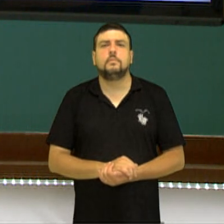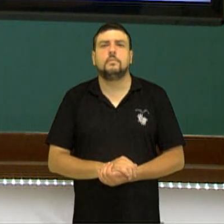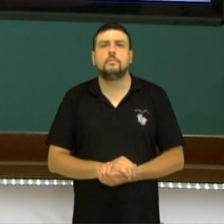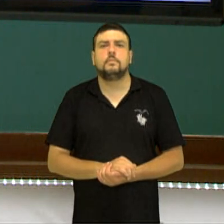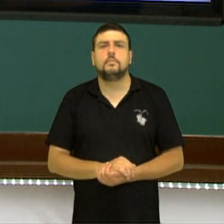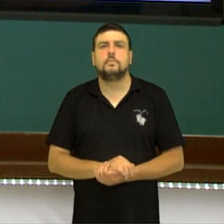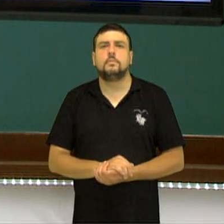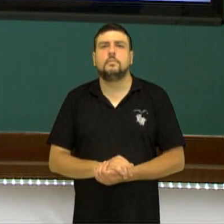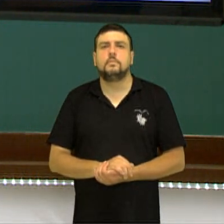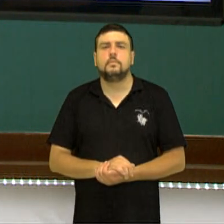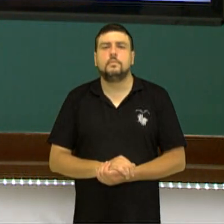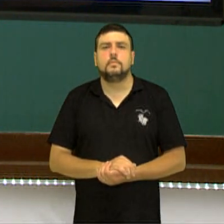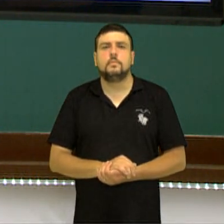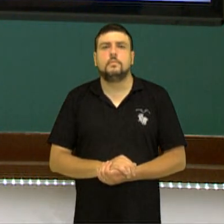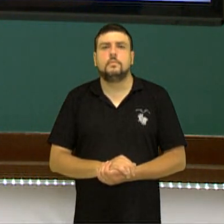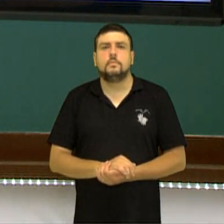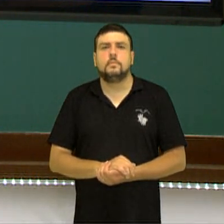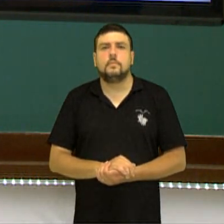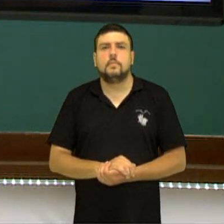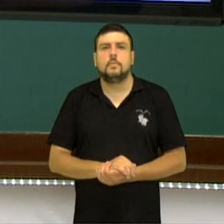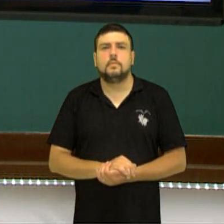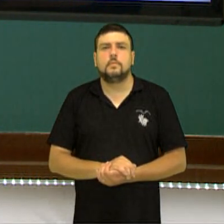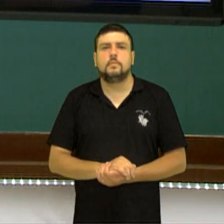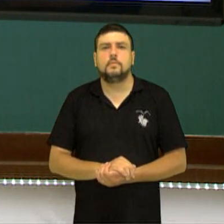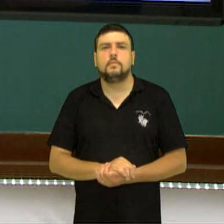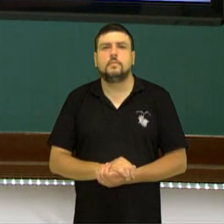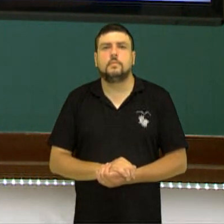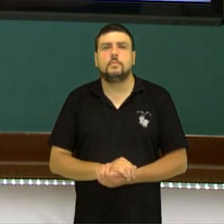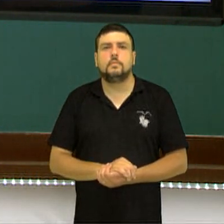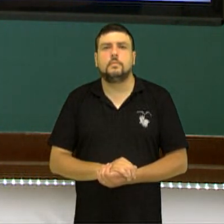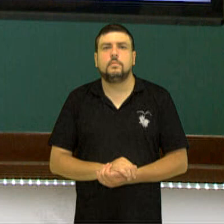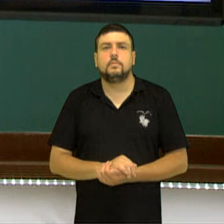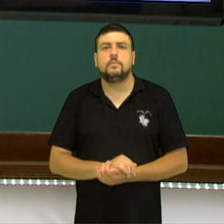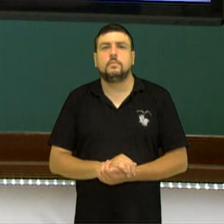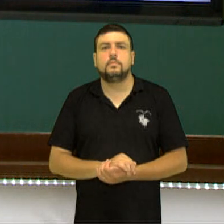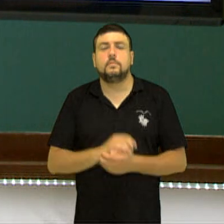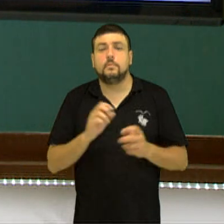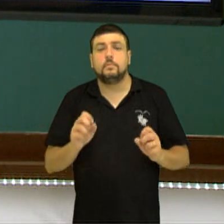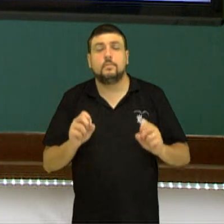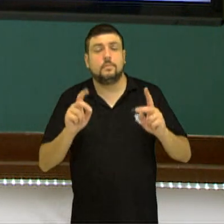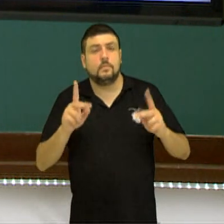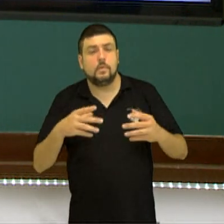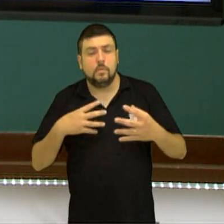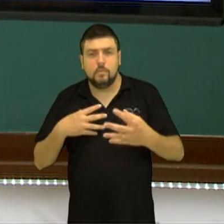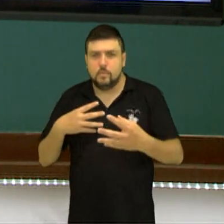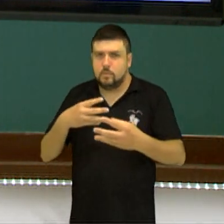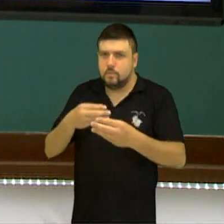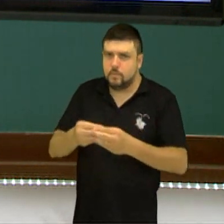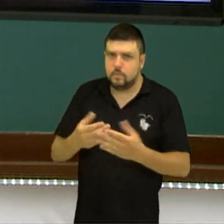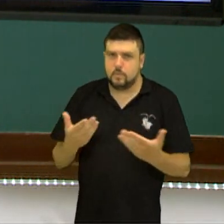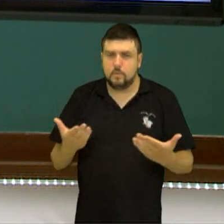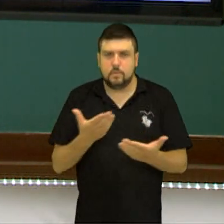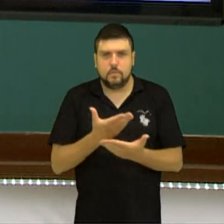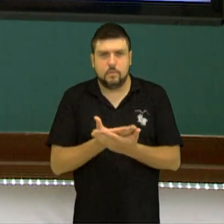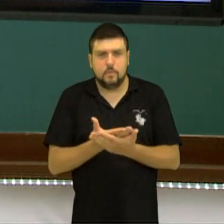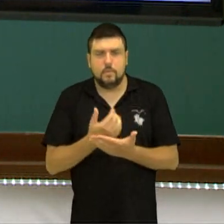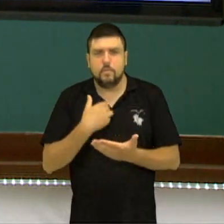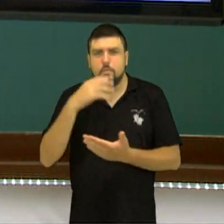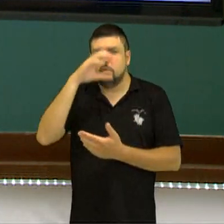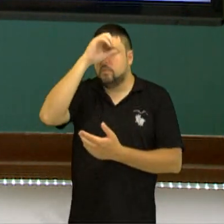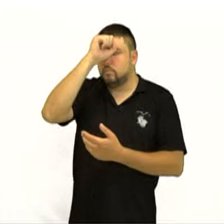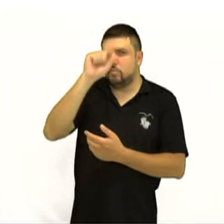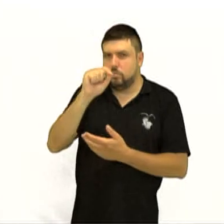então o que a gente viu nessa aula? A gente viu que a notação científica é uma forma convencional, um padrão, né, para apresentar medidas de objetos